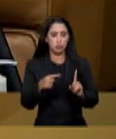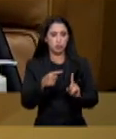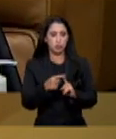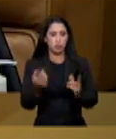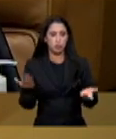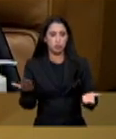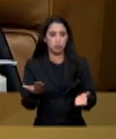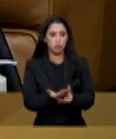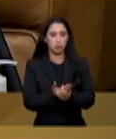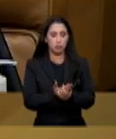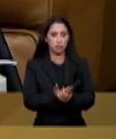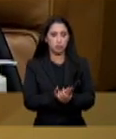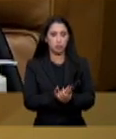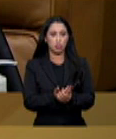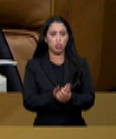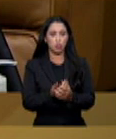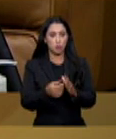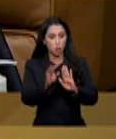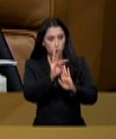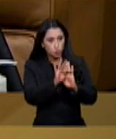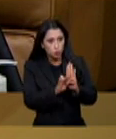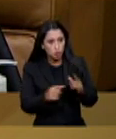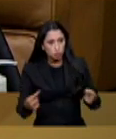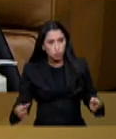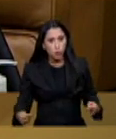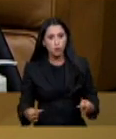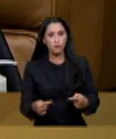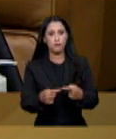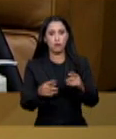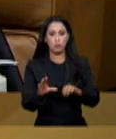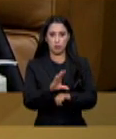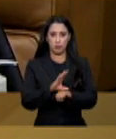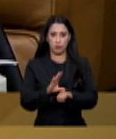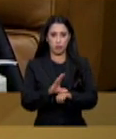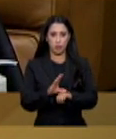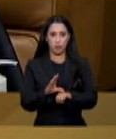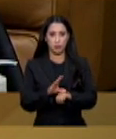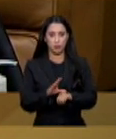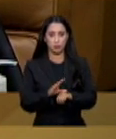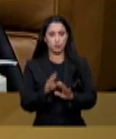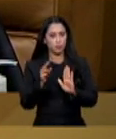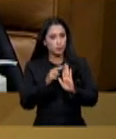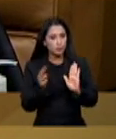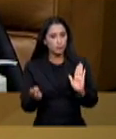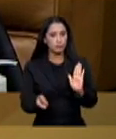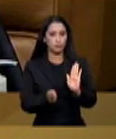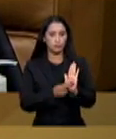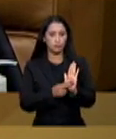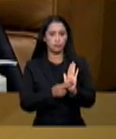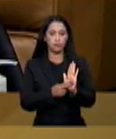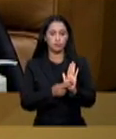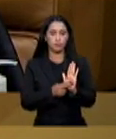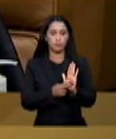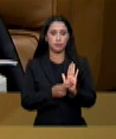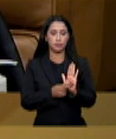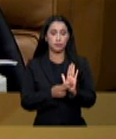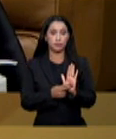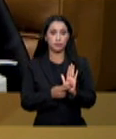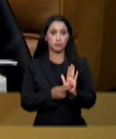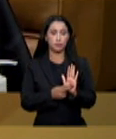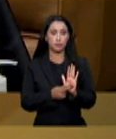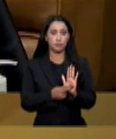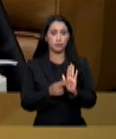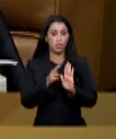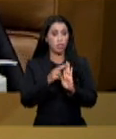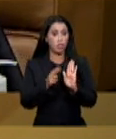declarar a interpretação conforme a Constituição dessa norma. E diz Sua Excelência que a